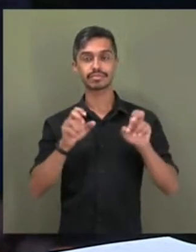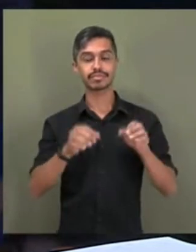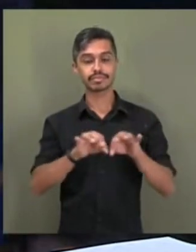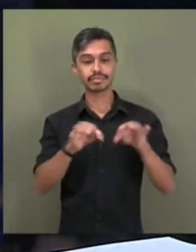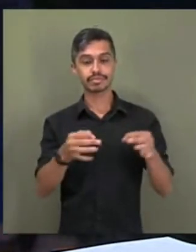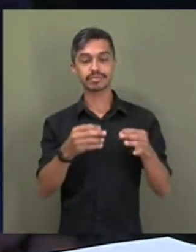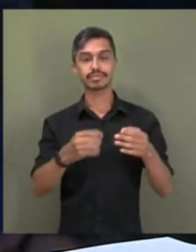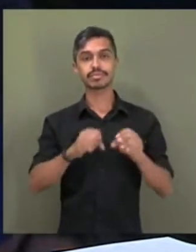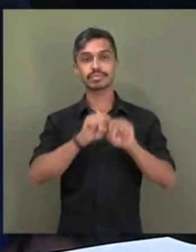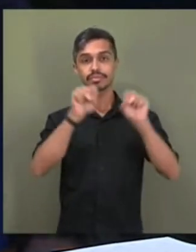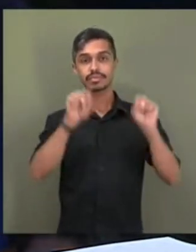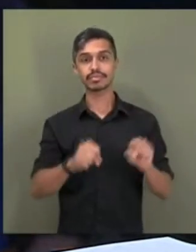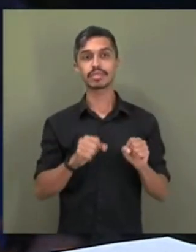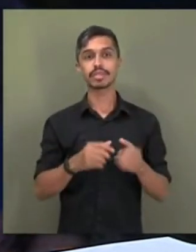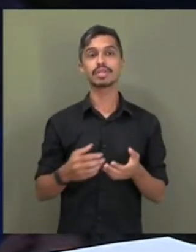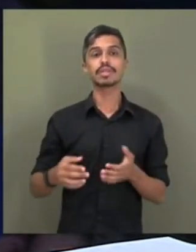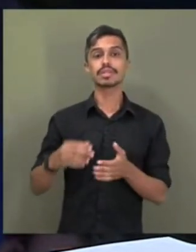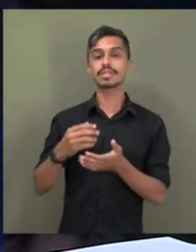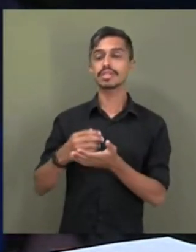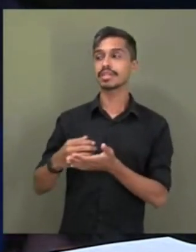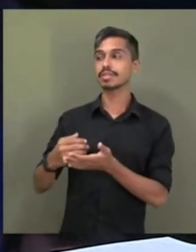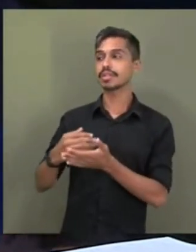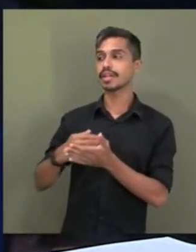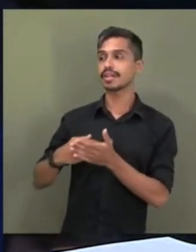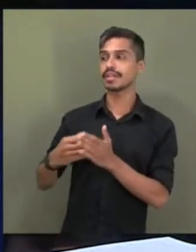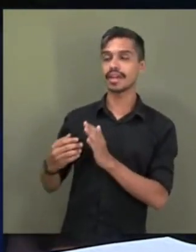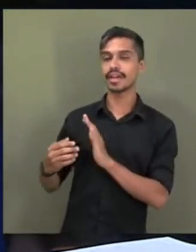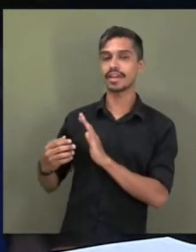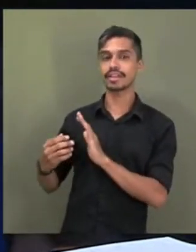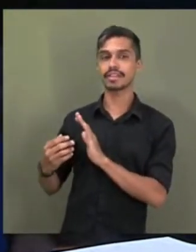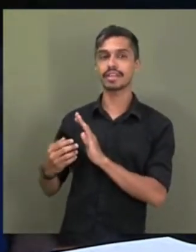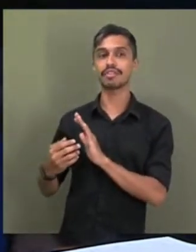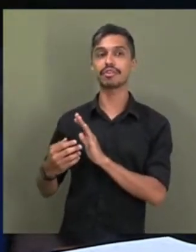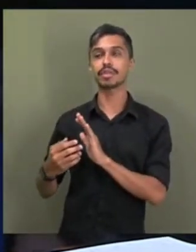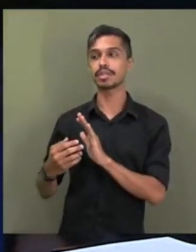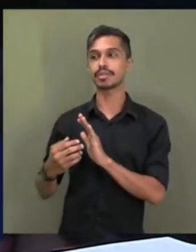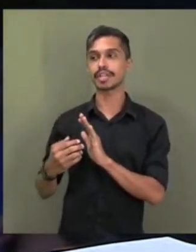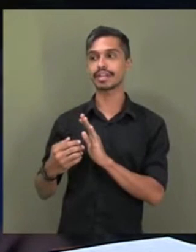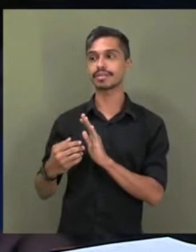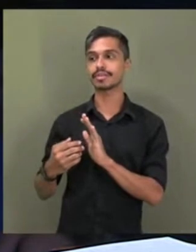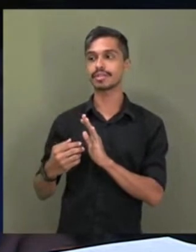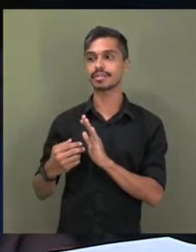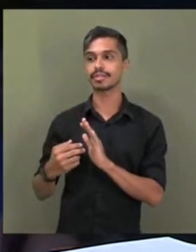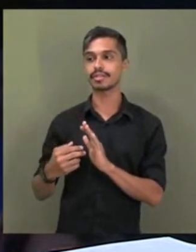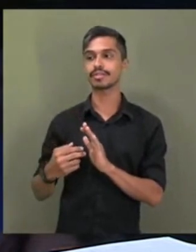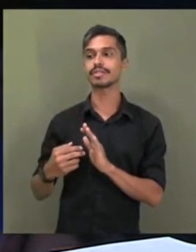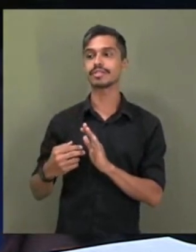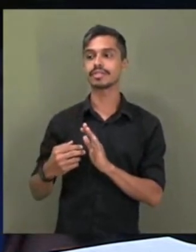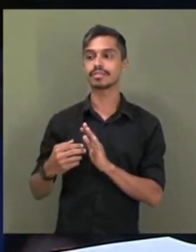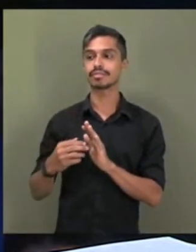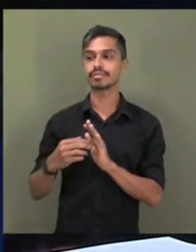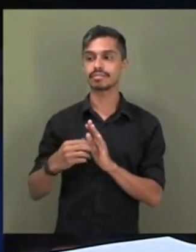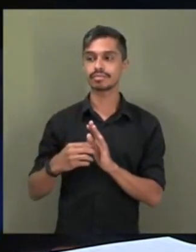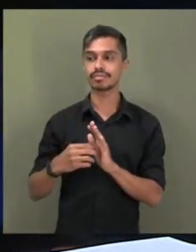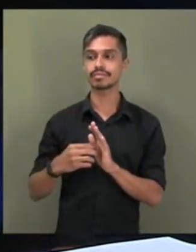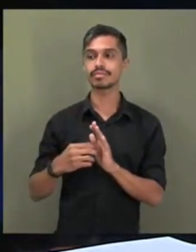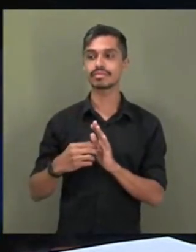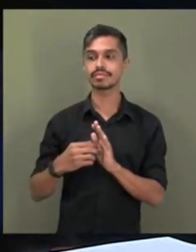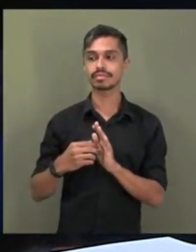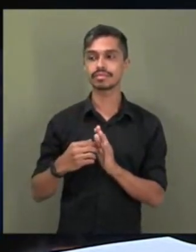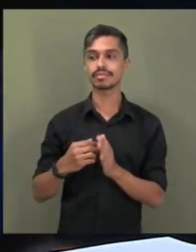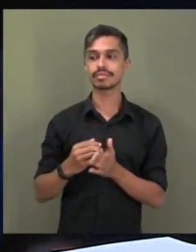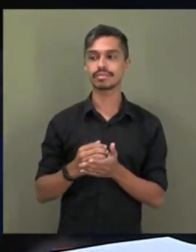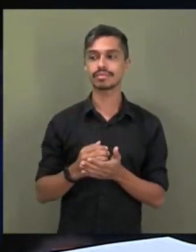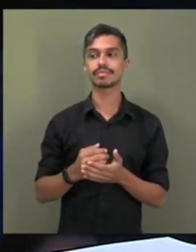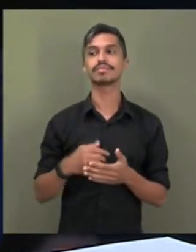simplificação do sistema tributário brasileiro. Nós já efetivamente temos uma legislação de ICMS que não há remendo